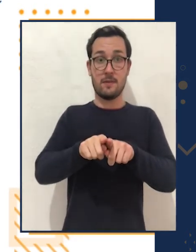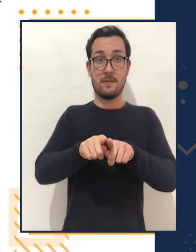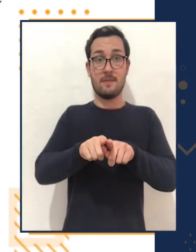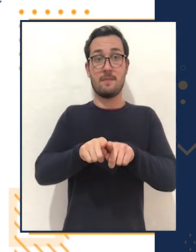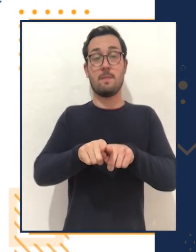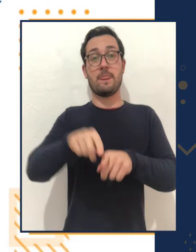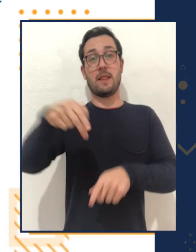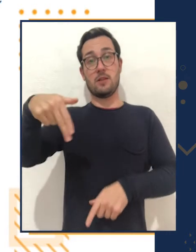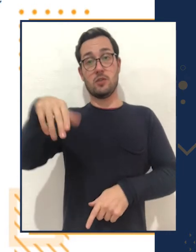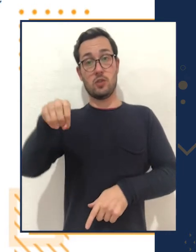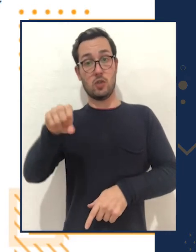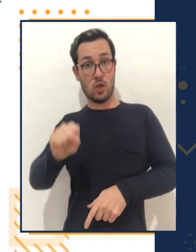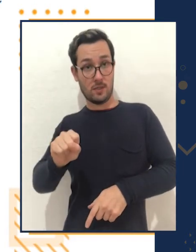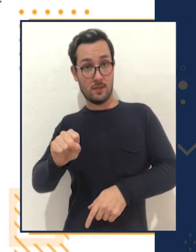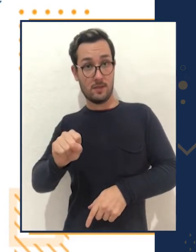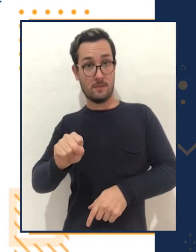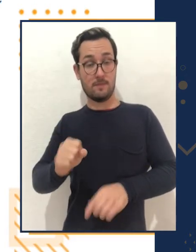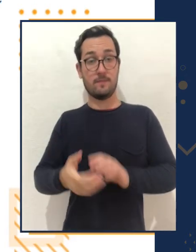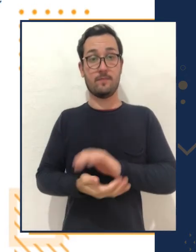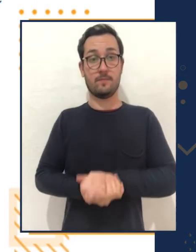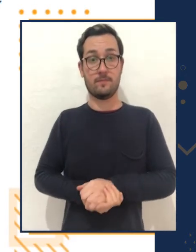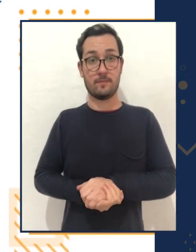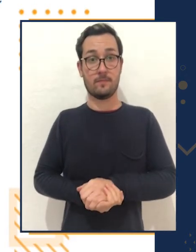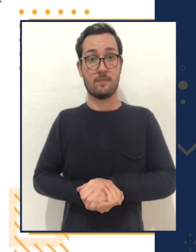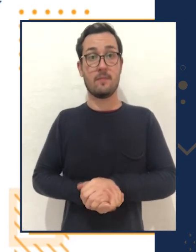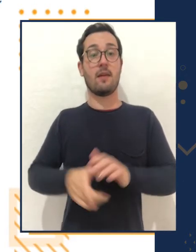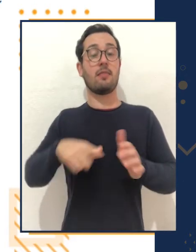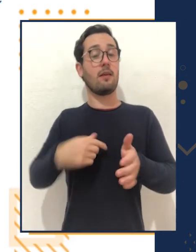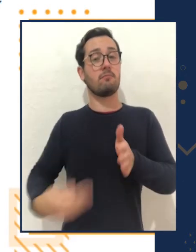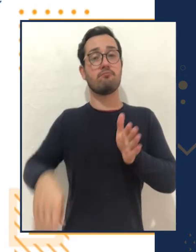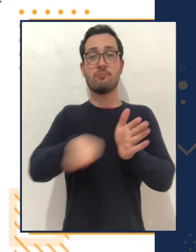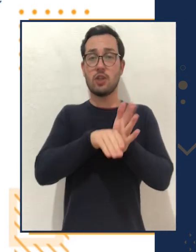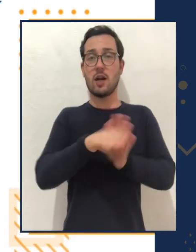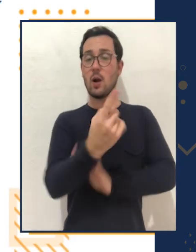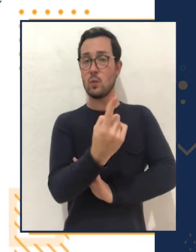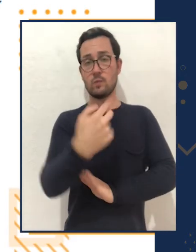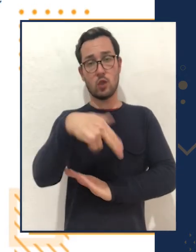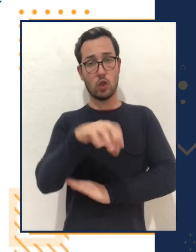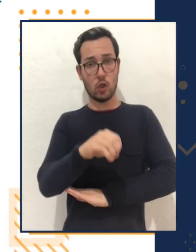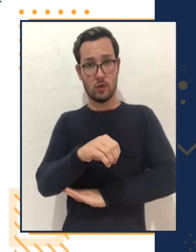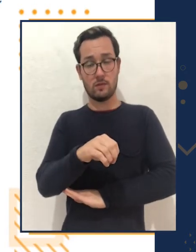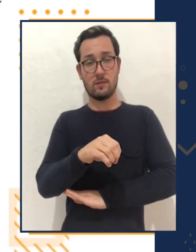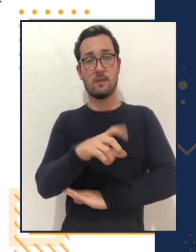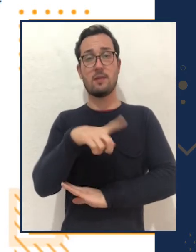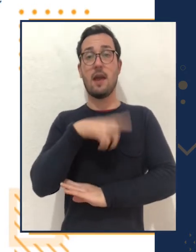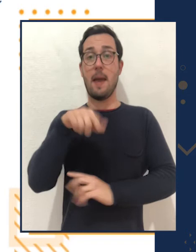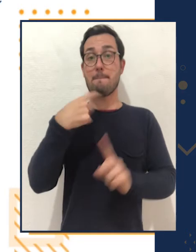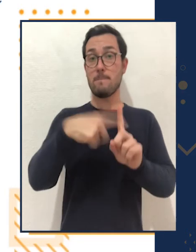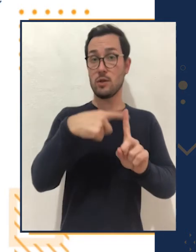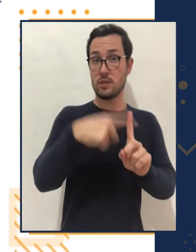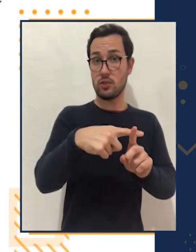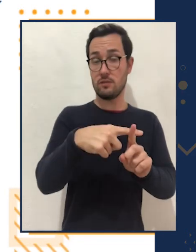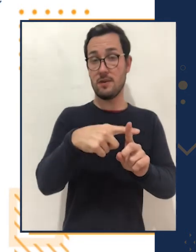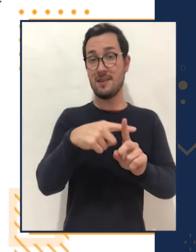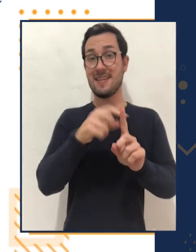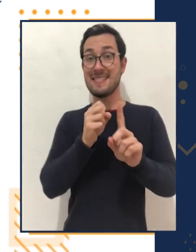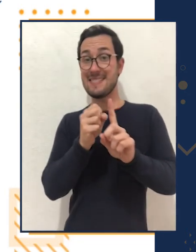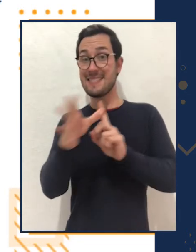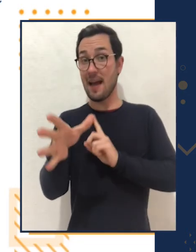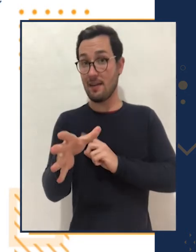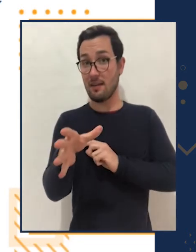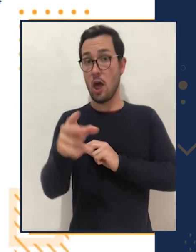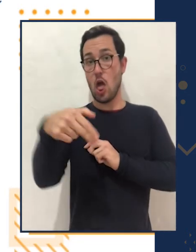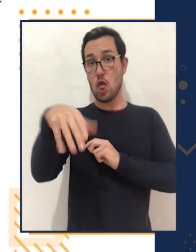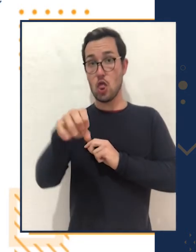é redundante. Então a gente não vai precisar dela, só vai utilizar essa malha e essa malha aqui, que vai ser útil